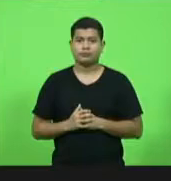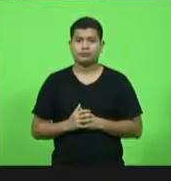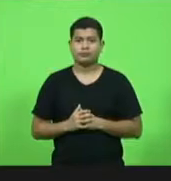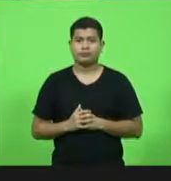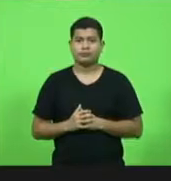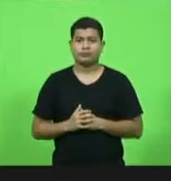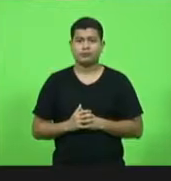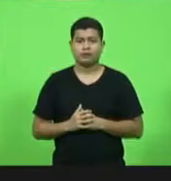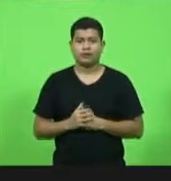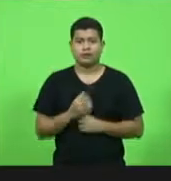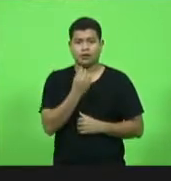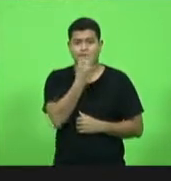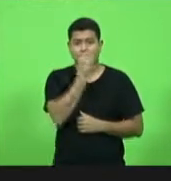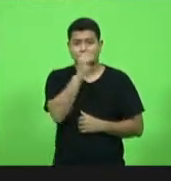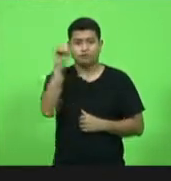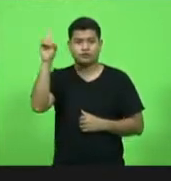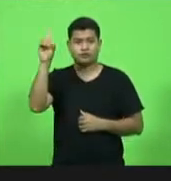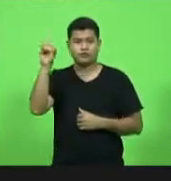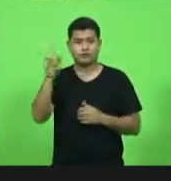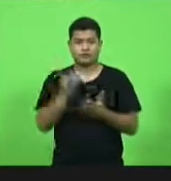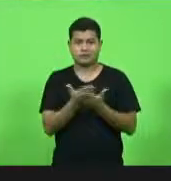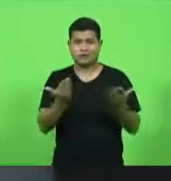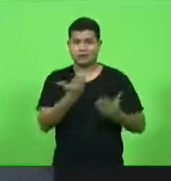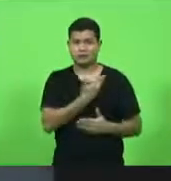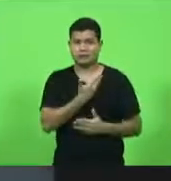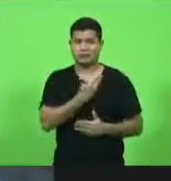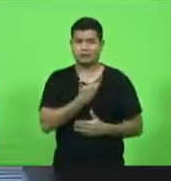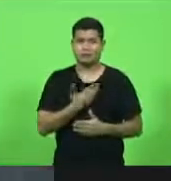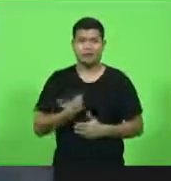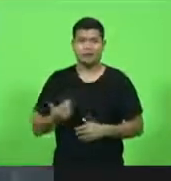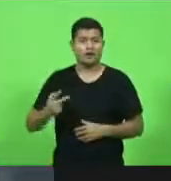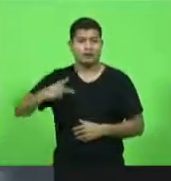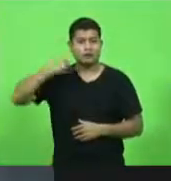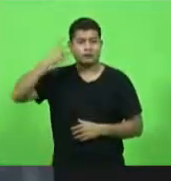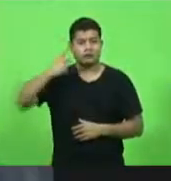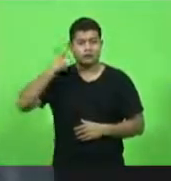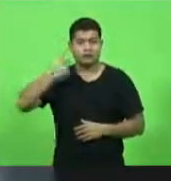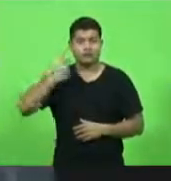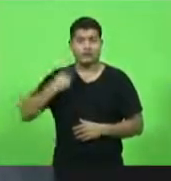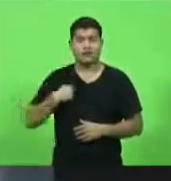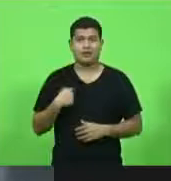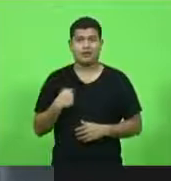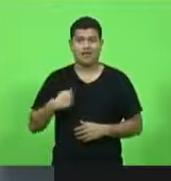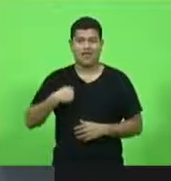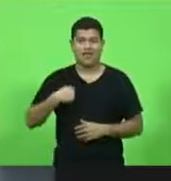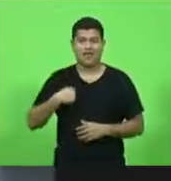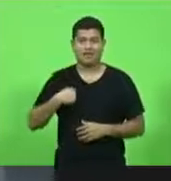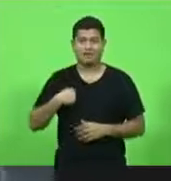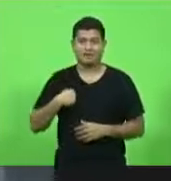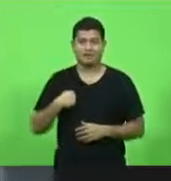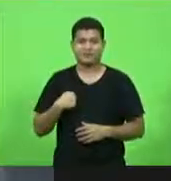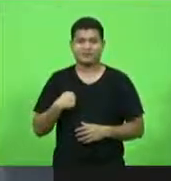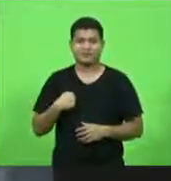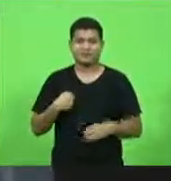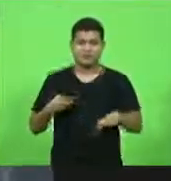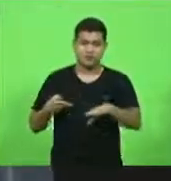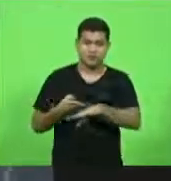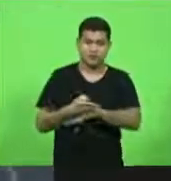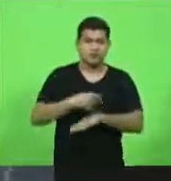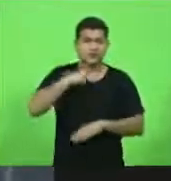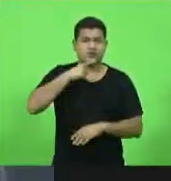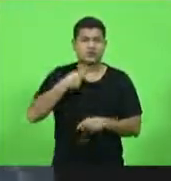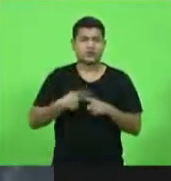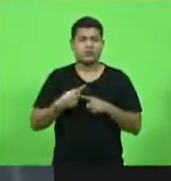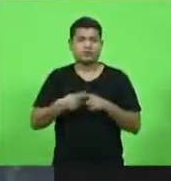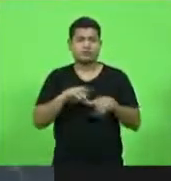Olá, queridos amigos, nobres colegas parlamentares, muito bom dia, em virtude do trânsito. Eu não consegui estar aí presencialmente, às